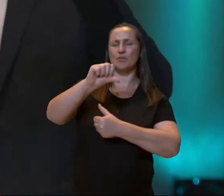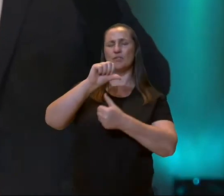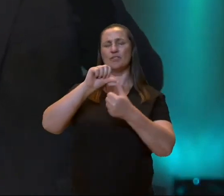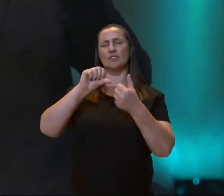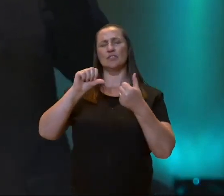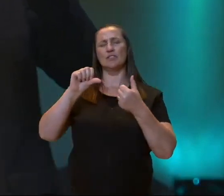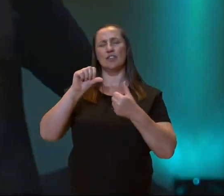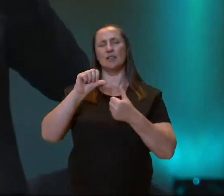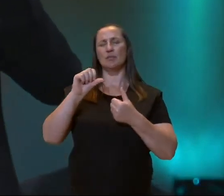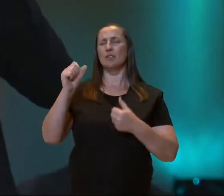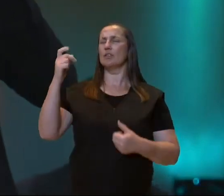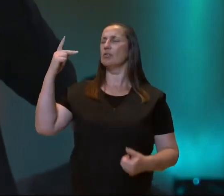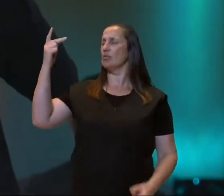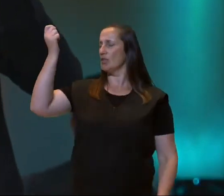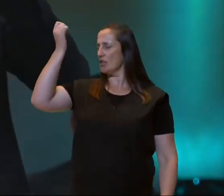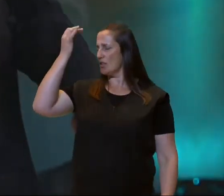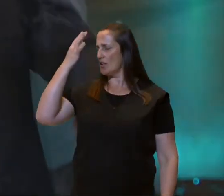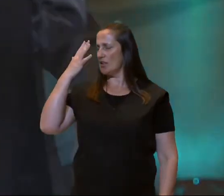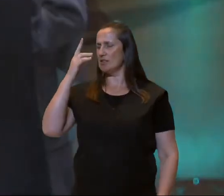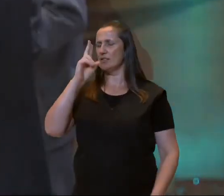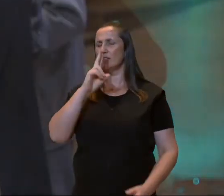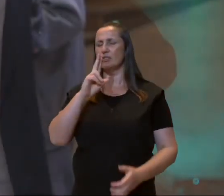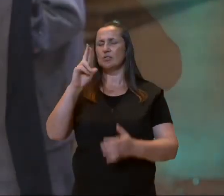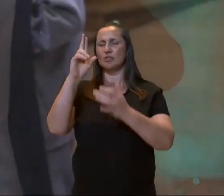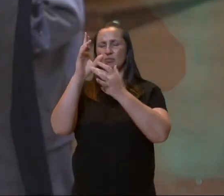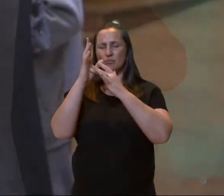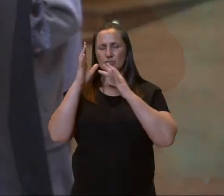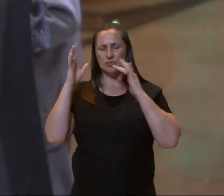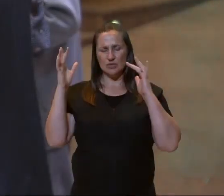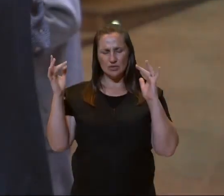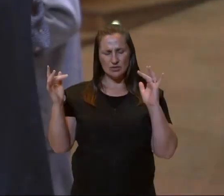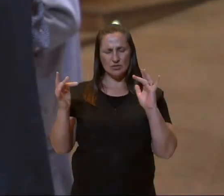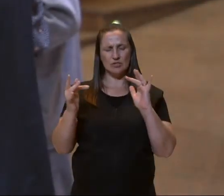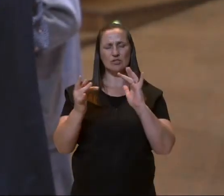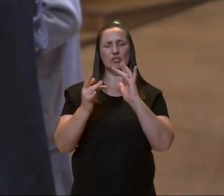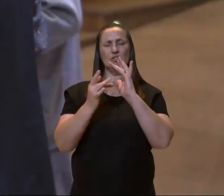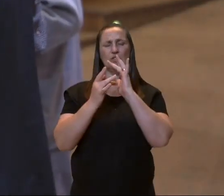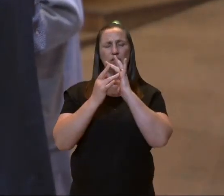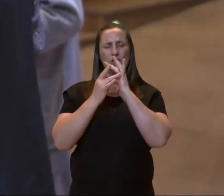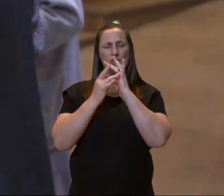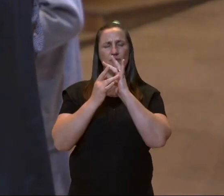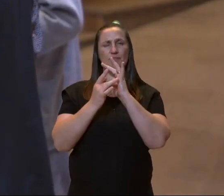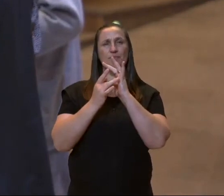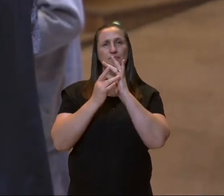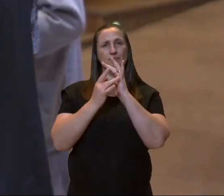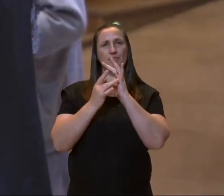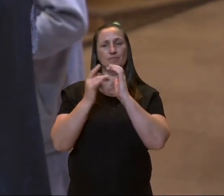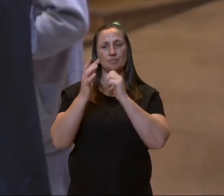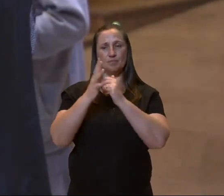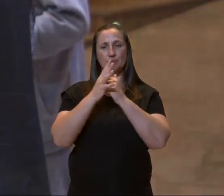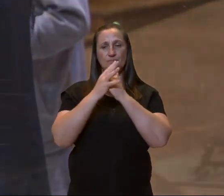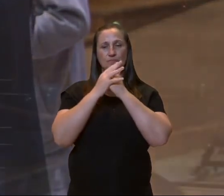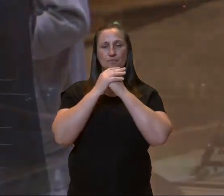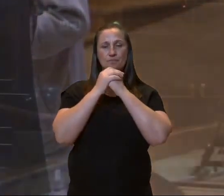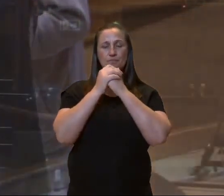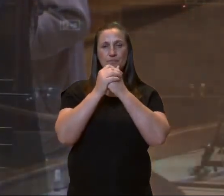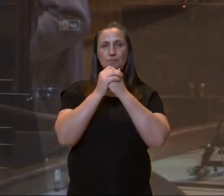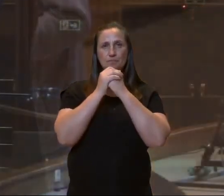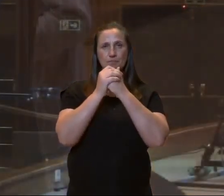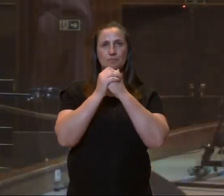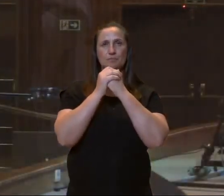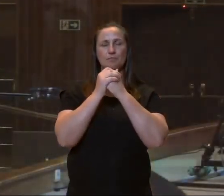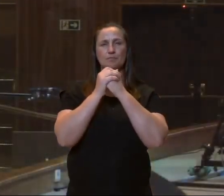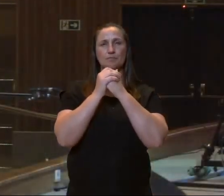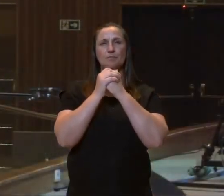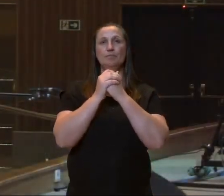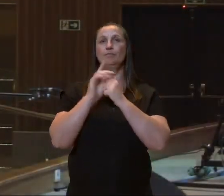graça maravilhosa de Deus. Faz assim, Senhor, em nome de Jesus. Amém,